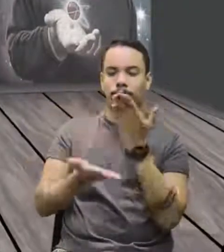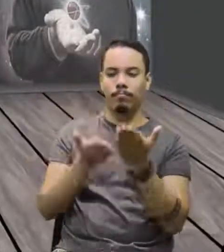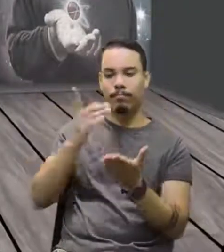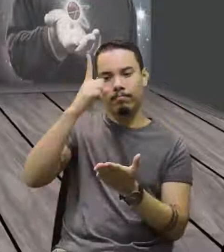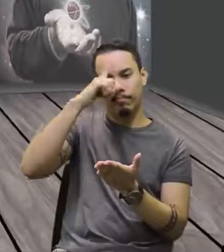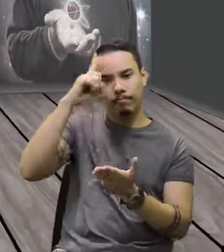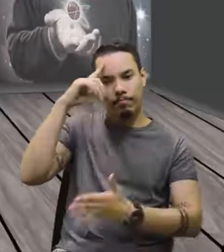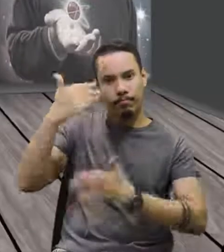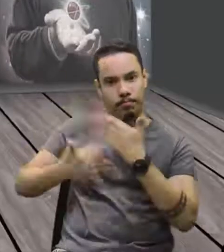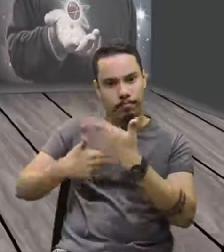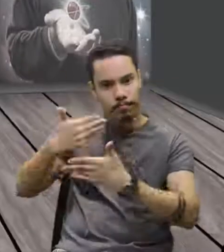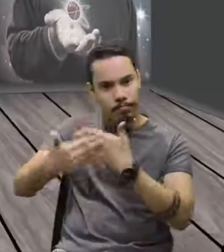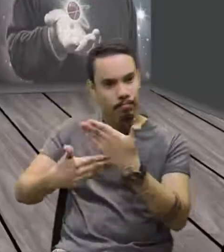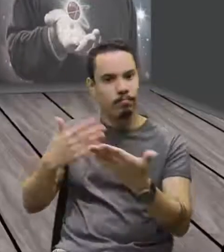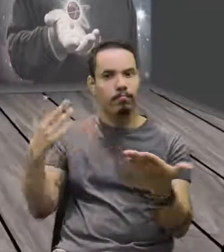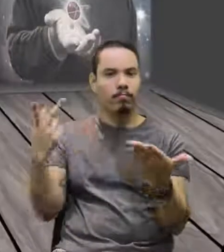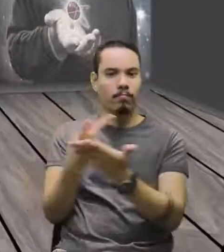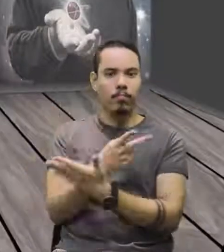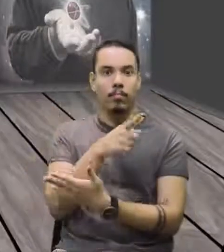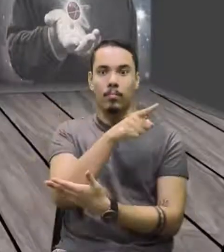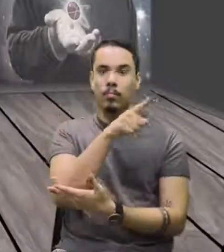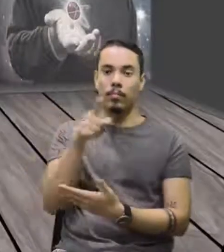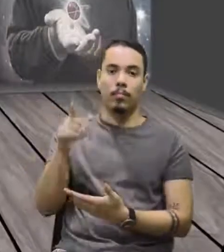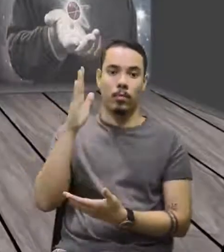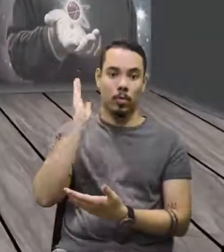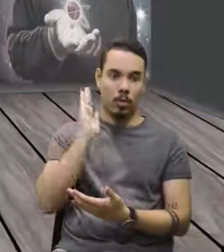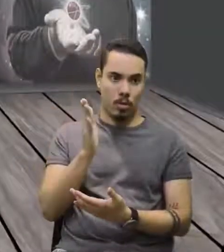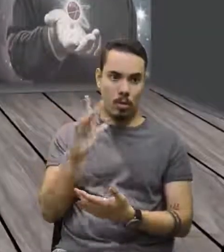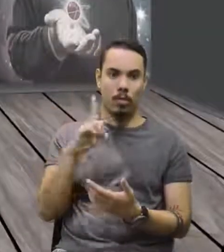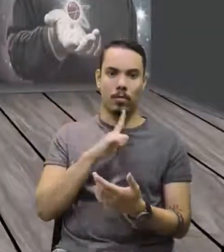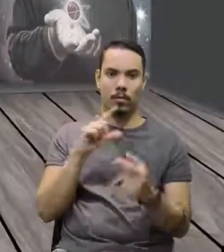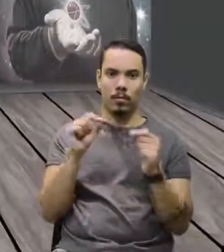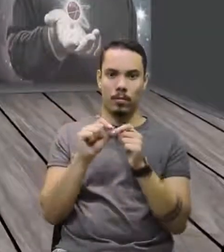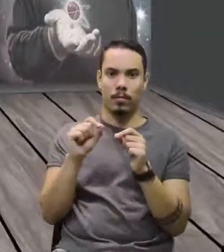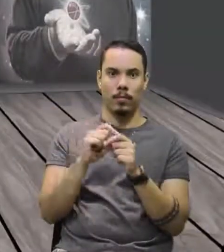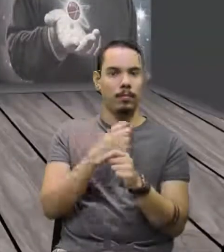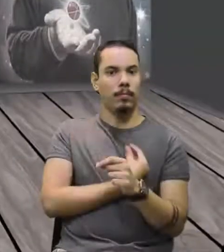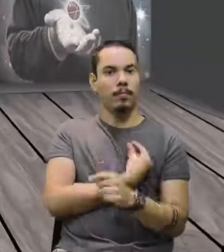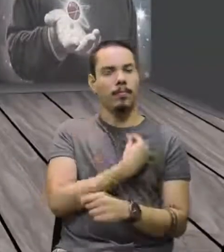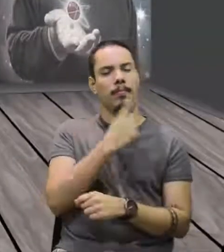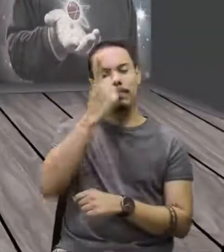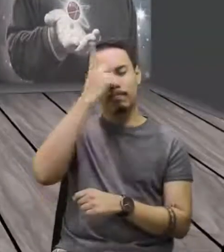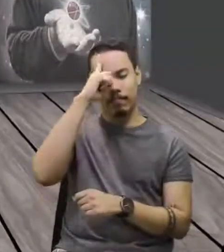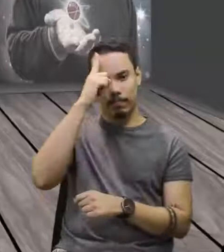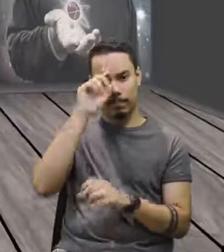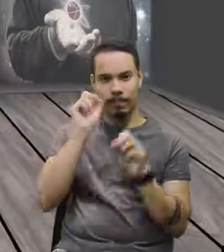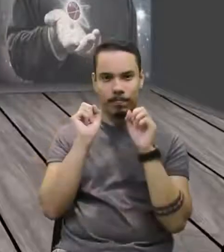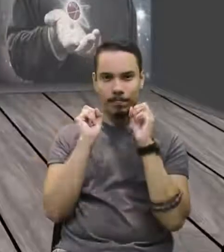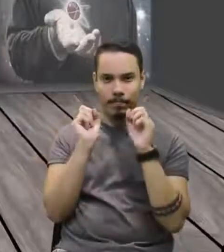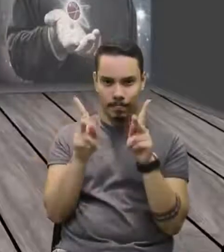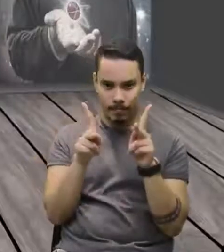como nós vimos vários aí, que vocês estão presentes no dia a dia de vocês.